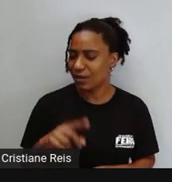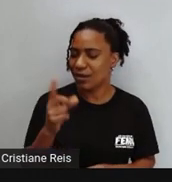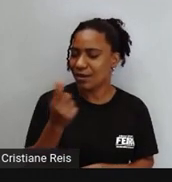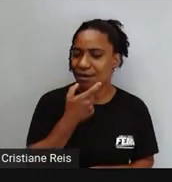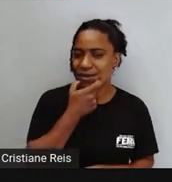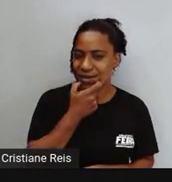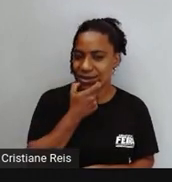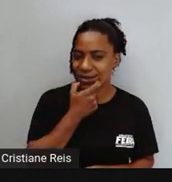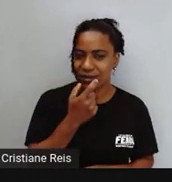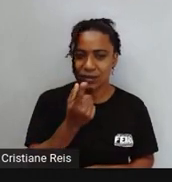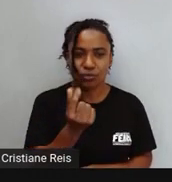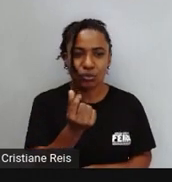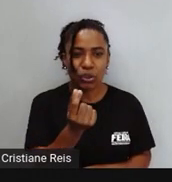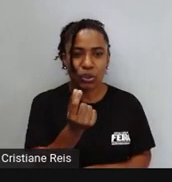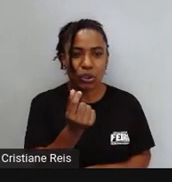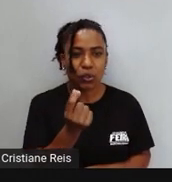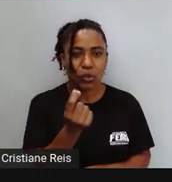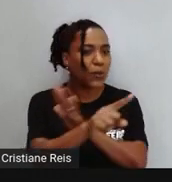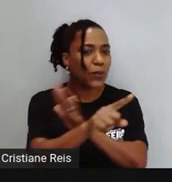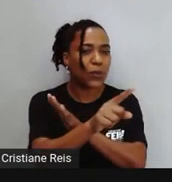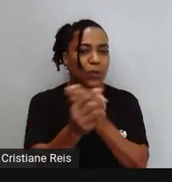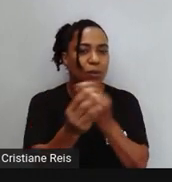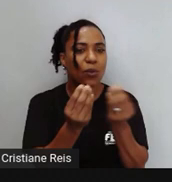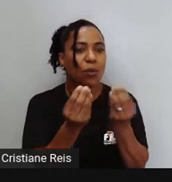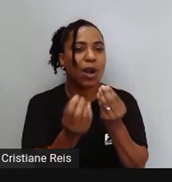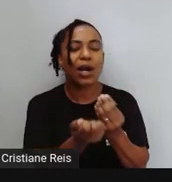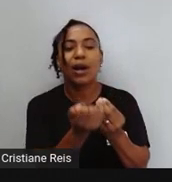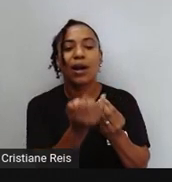Então vamos conferir? Let's go.